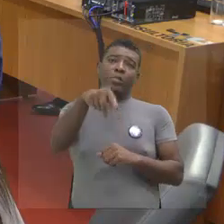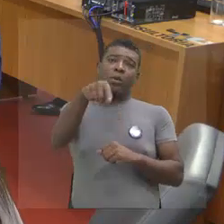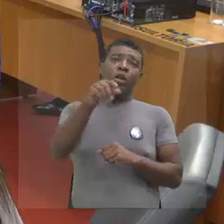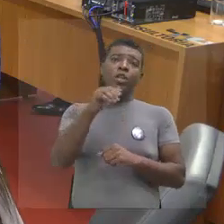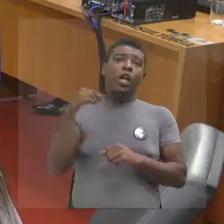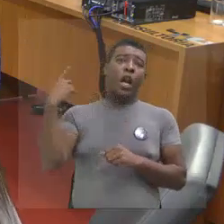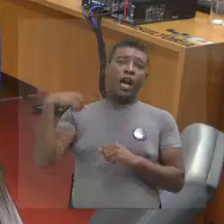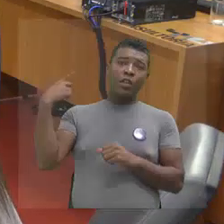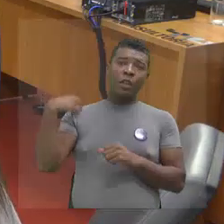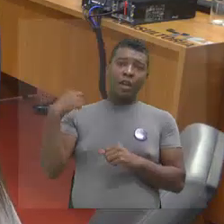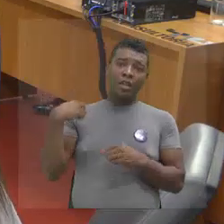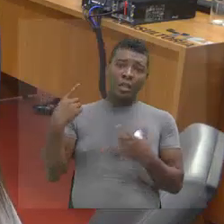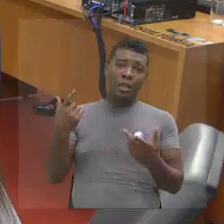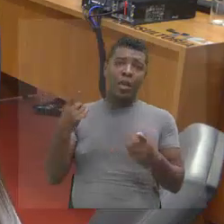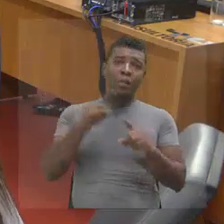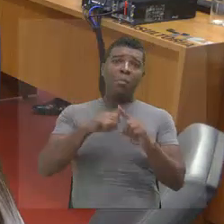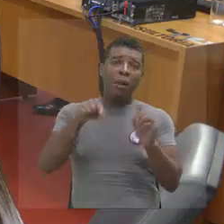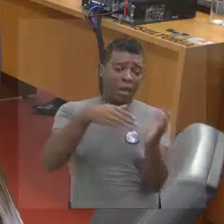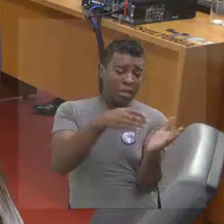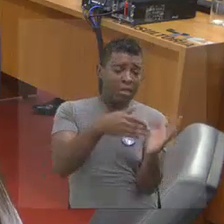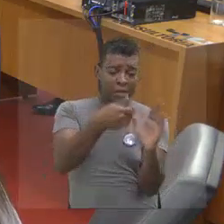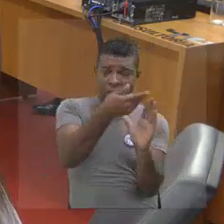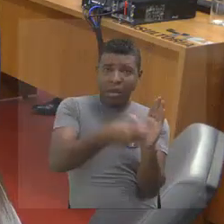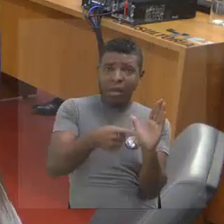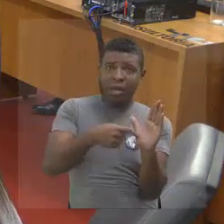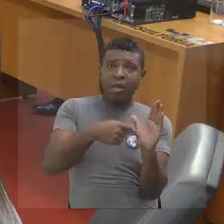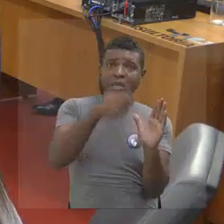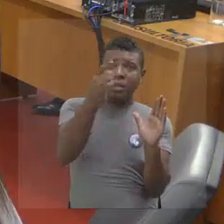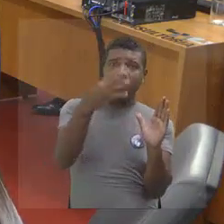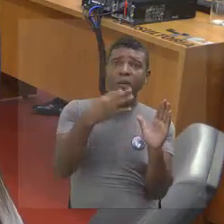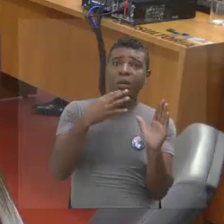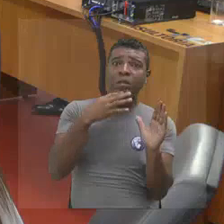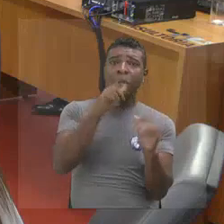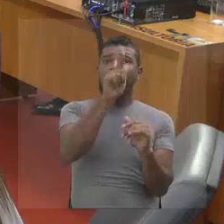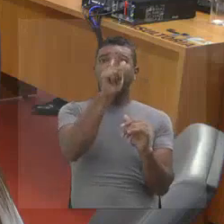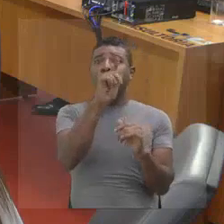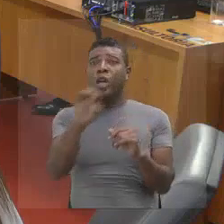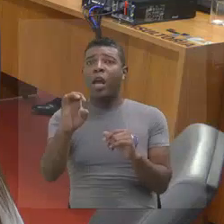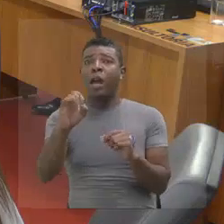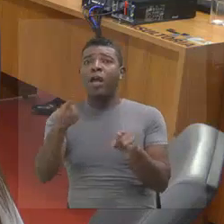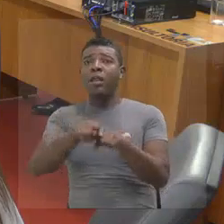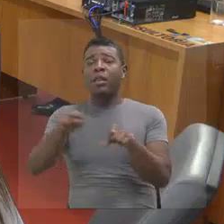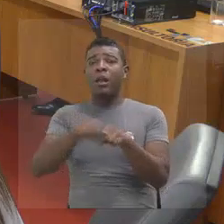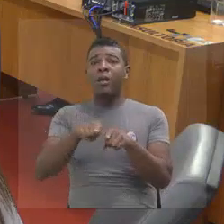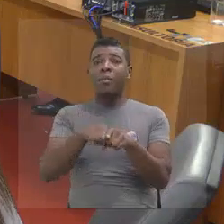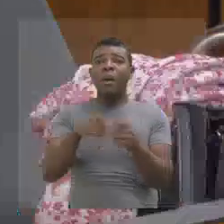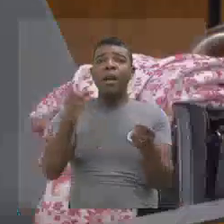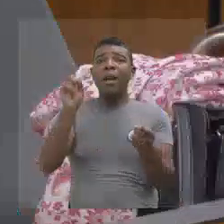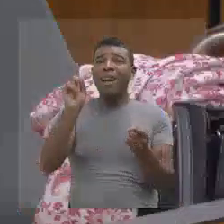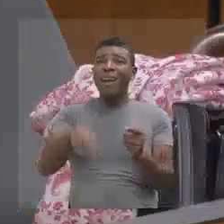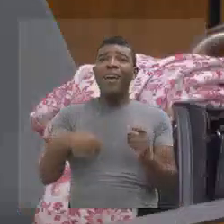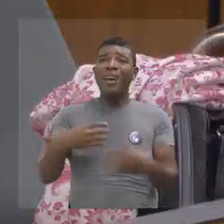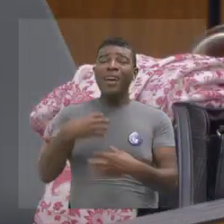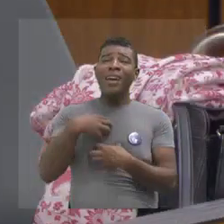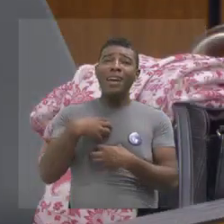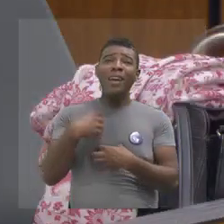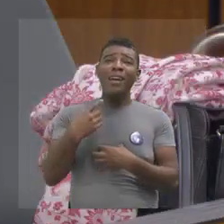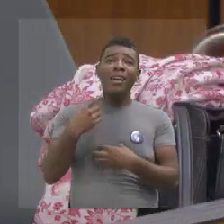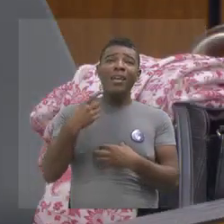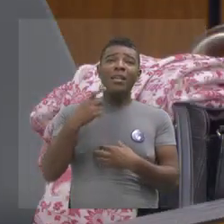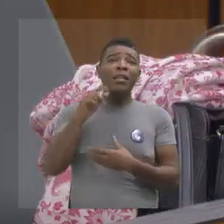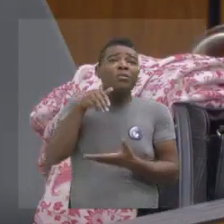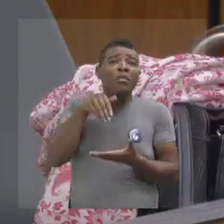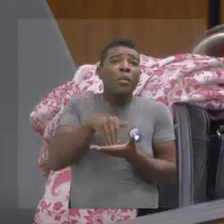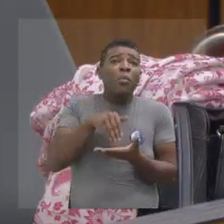esse parecer é do seu conhecimento essa postura que ela já é também tem tomada é uma postura de um estado que tem o mínimo de preocupação